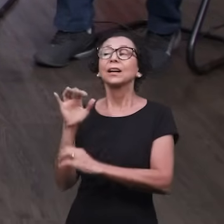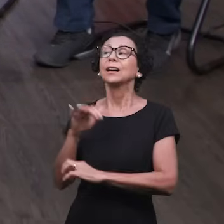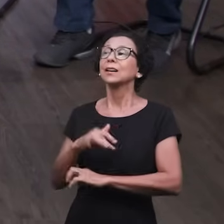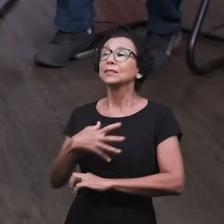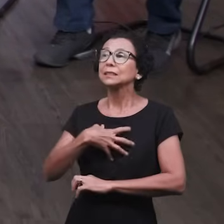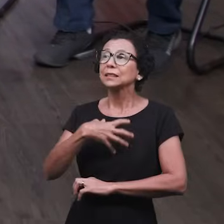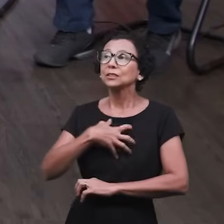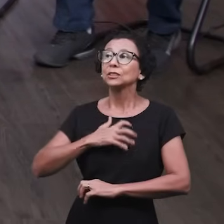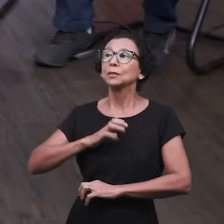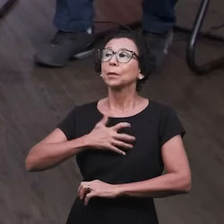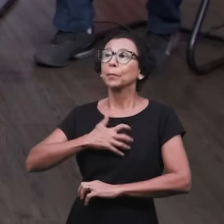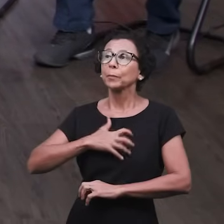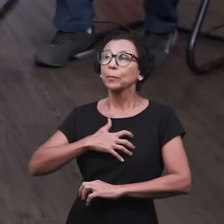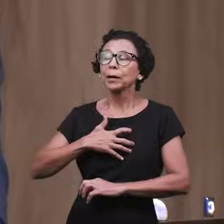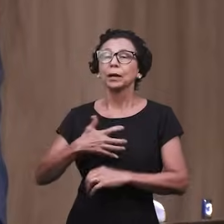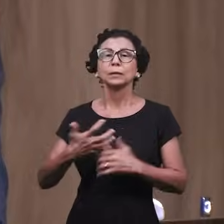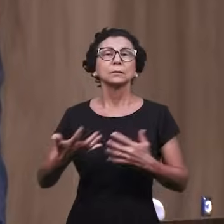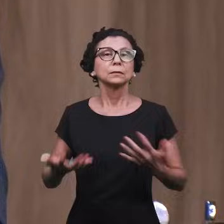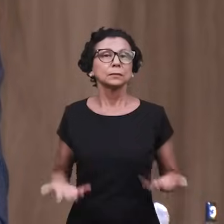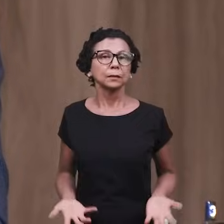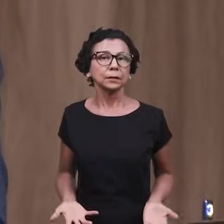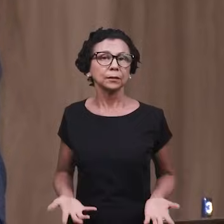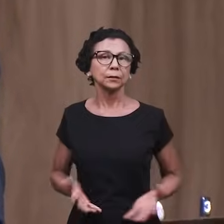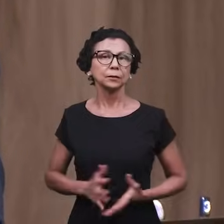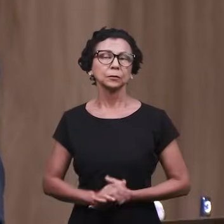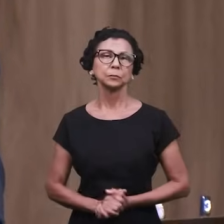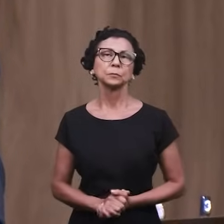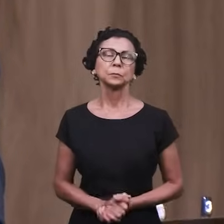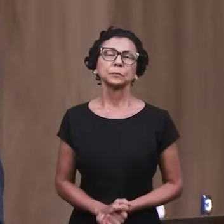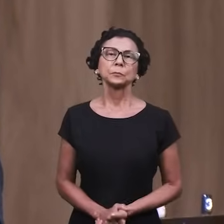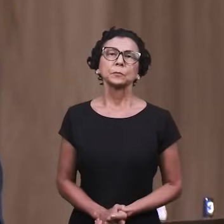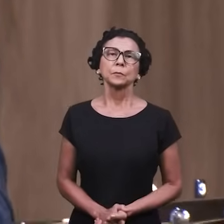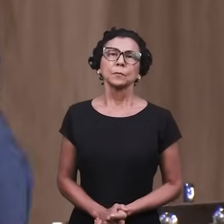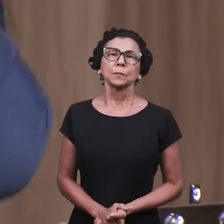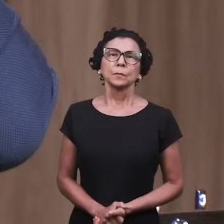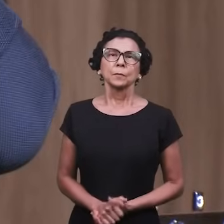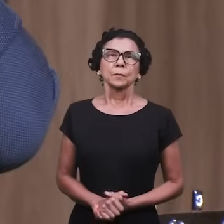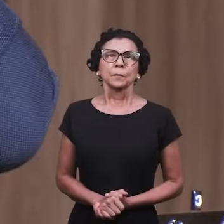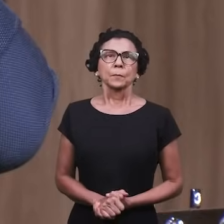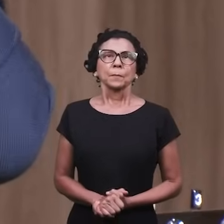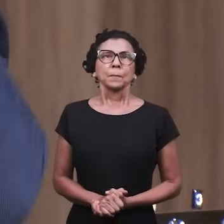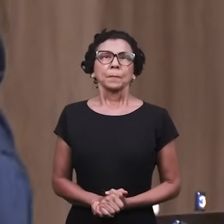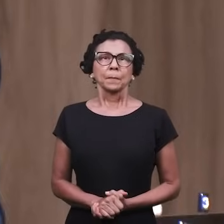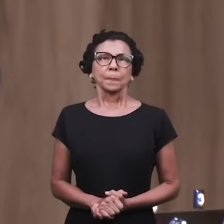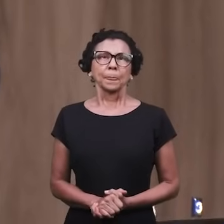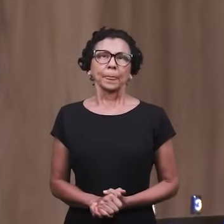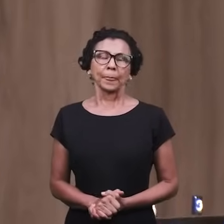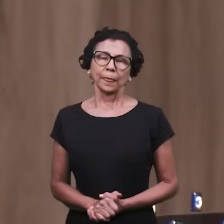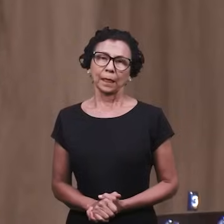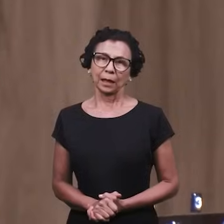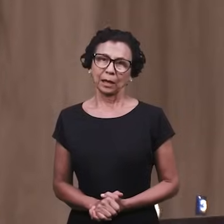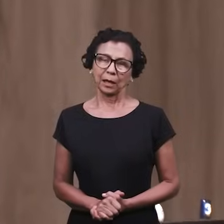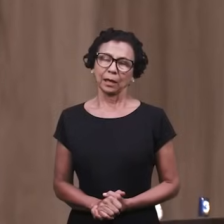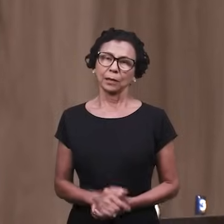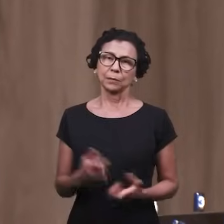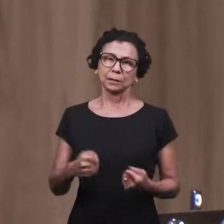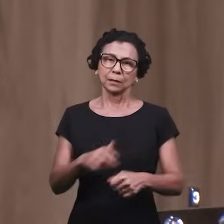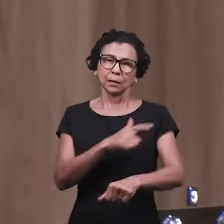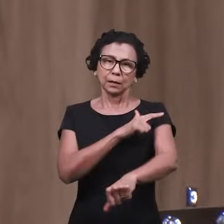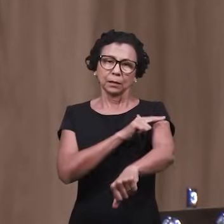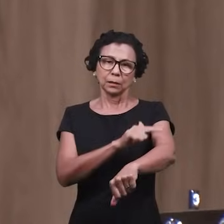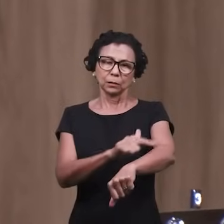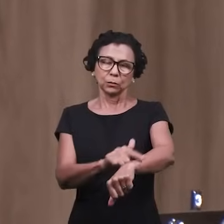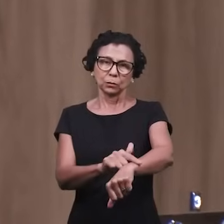harmonia, lógico, né? É a harmonia. É porque, na verdade, o que acontece, né, o grande problema é a educação